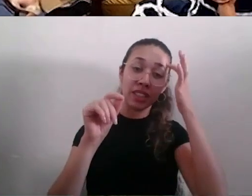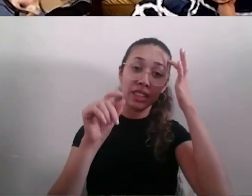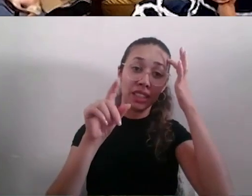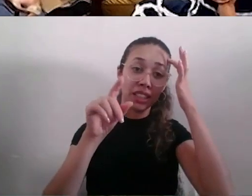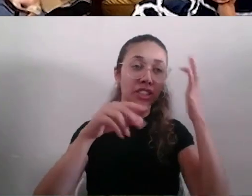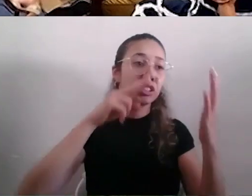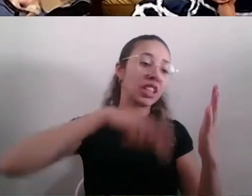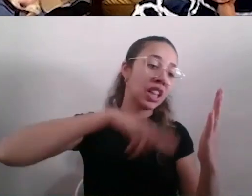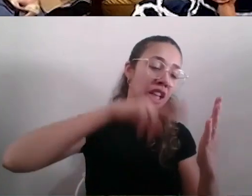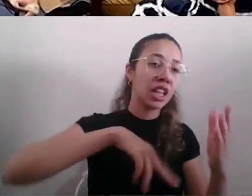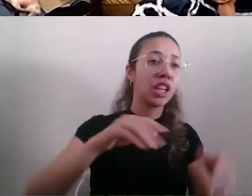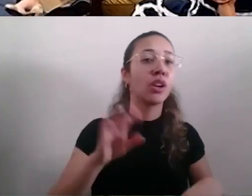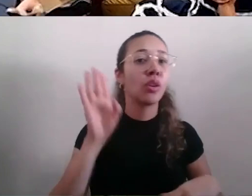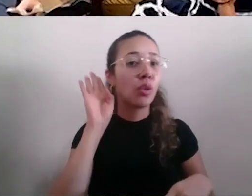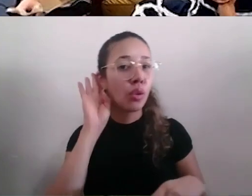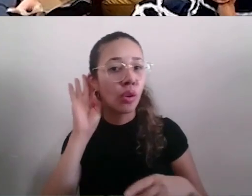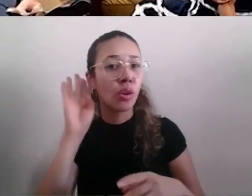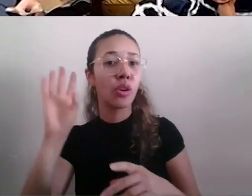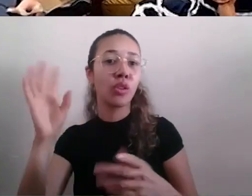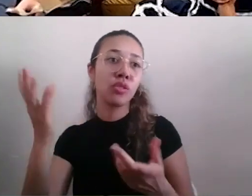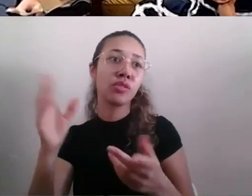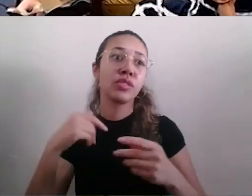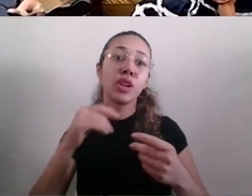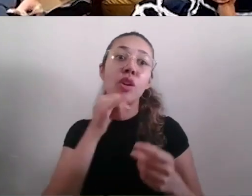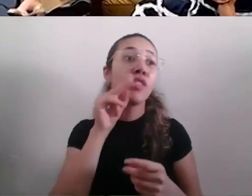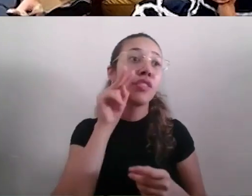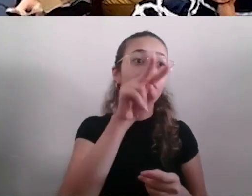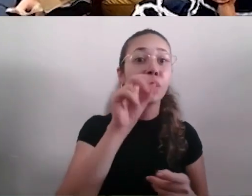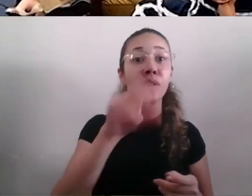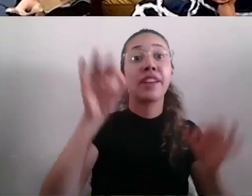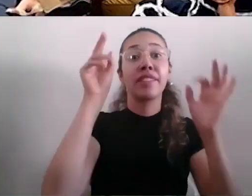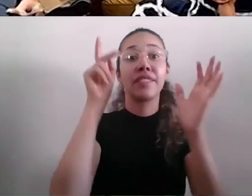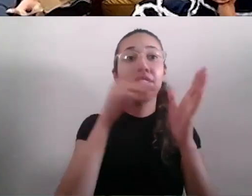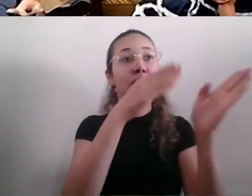lê, ouve e vê não é a realidade, é uma ficção.